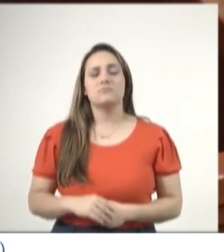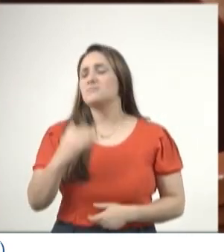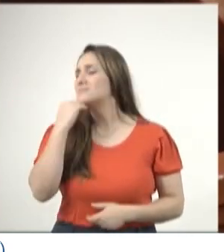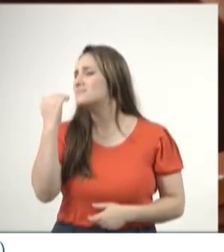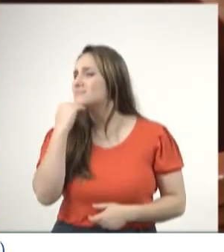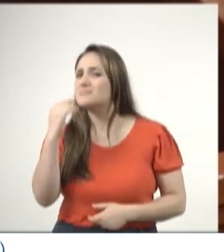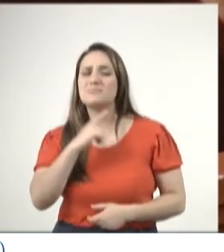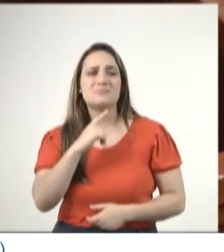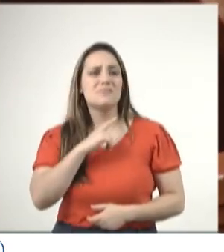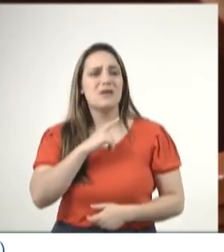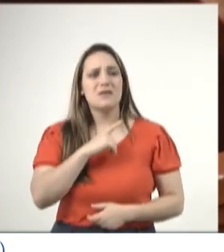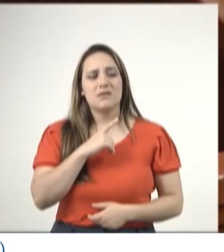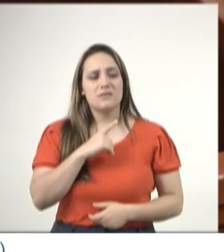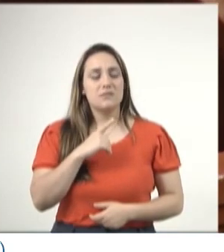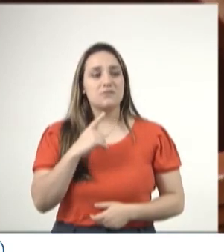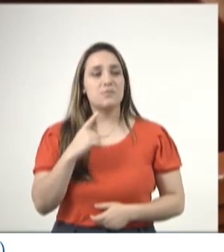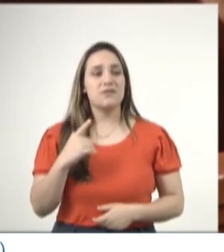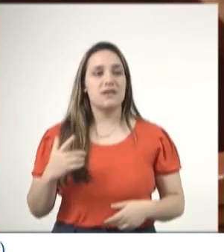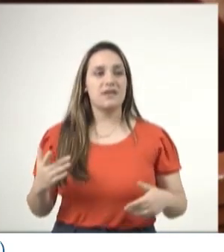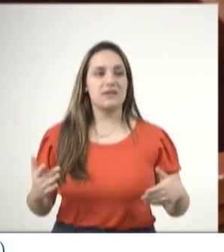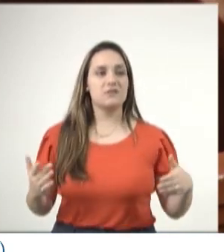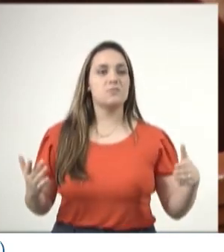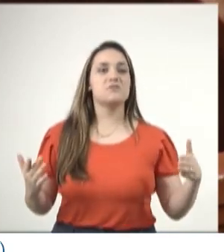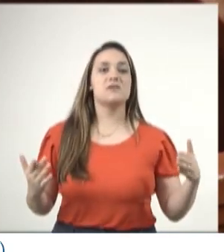não adianta.